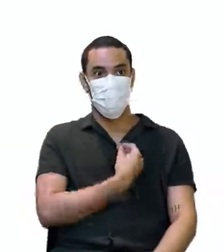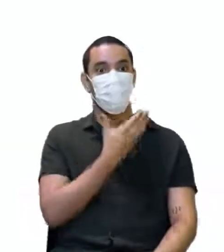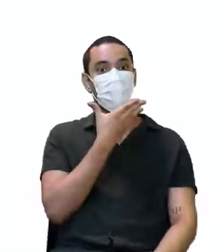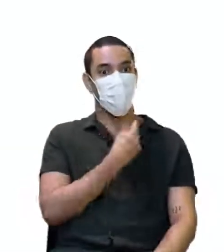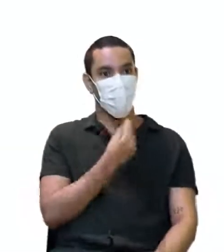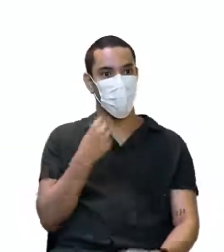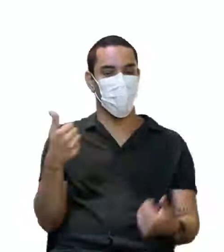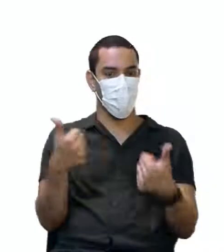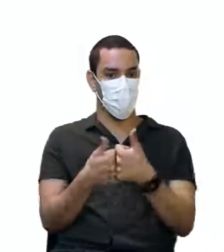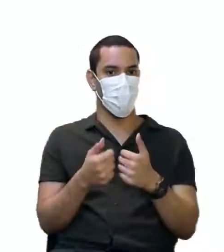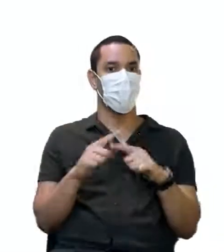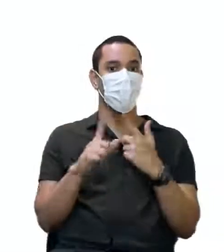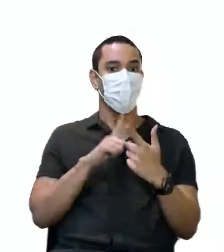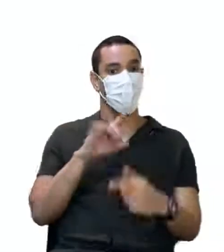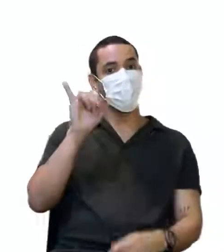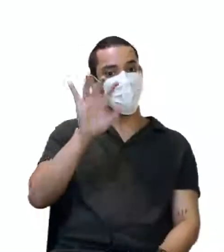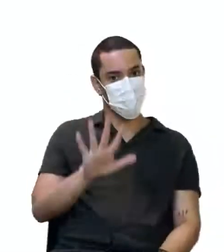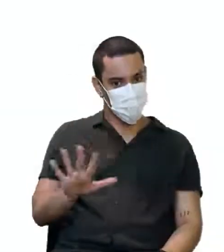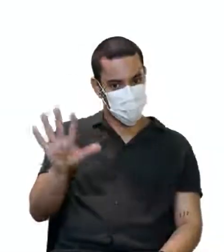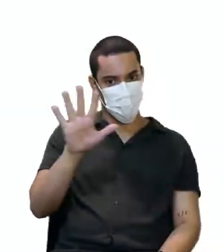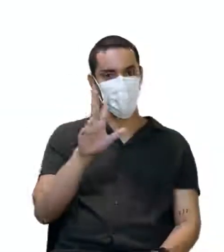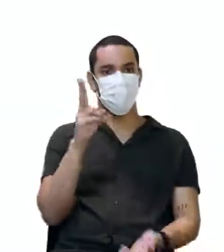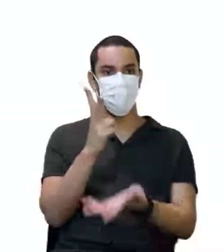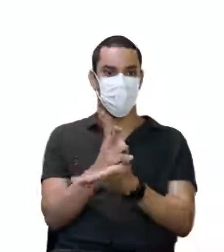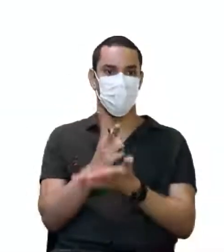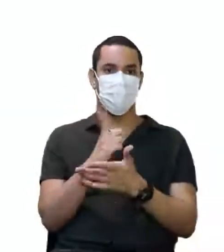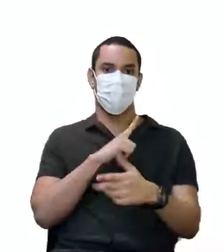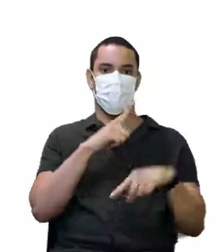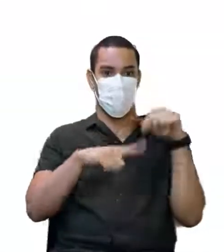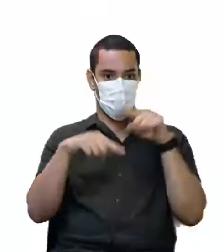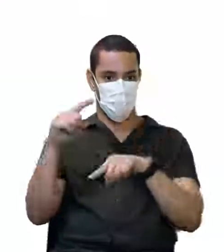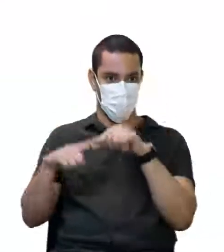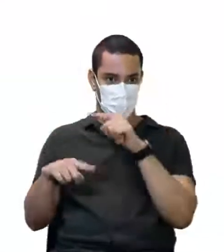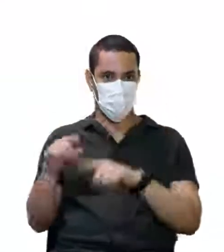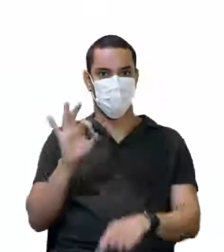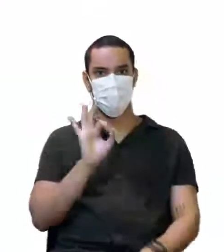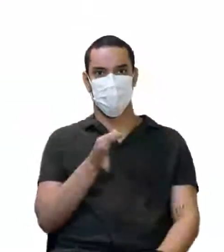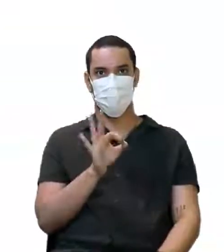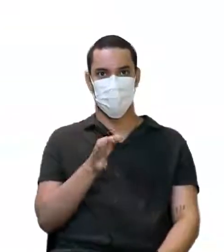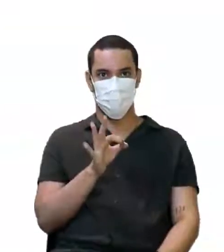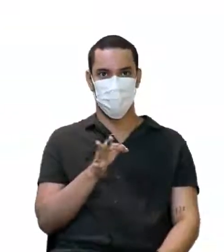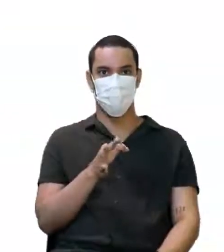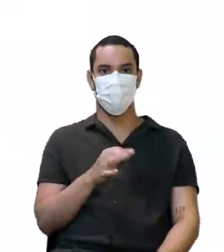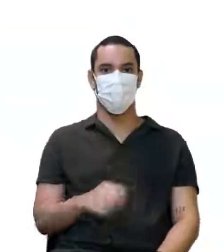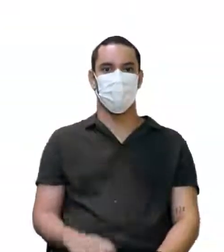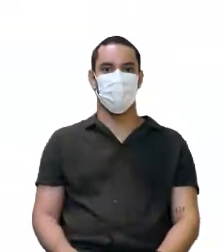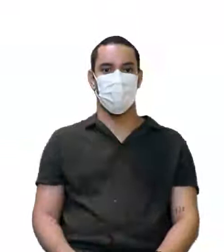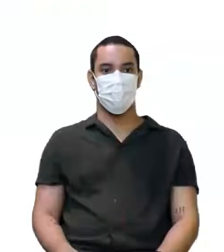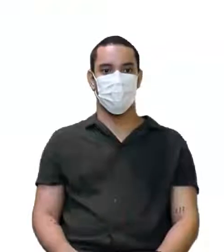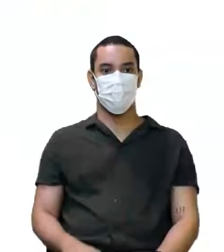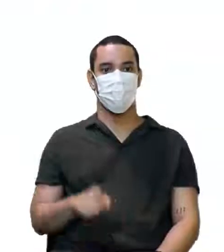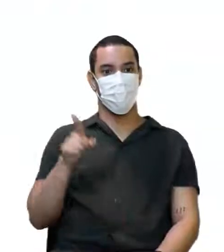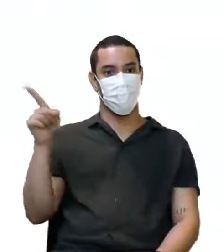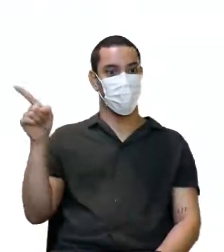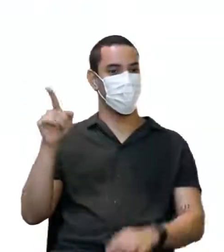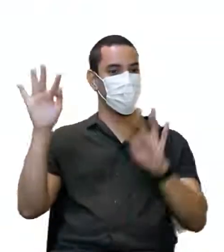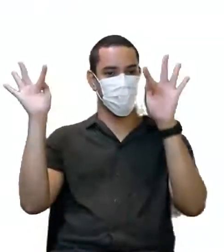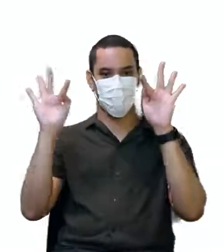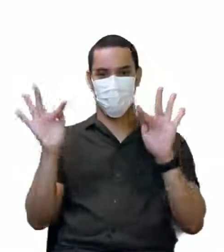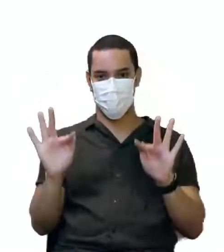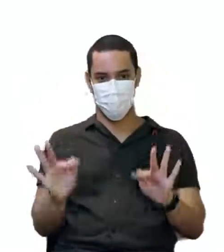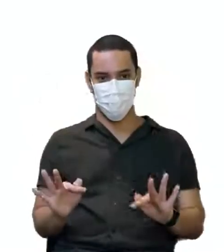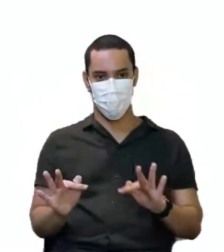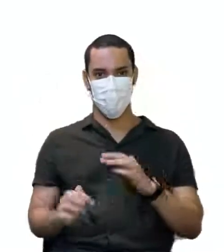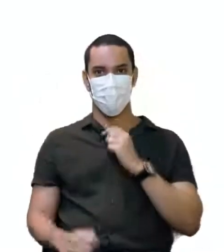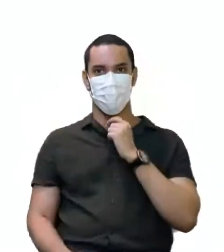perto. Mas a gente vai ver a imagem que a gente tem sempre esses recursos. Vamos lá? Olha lá. Eita, esse que está feliz mesmo,